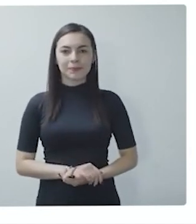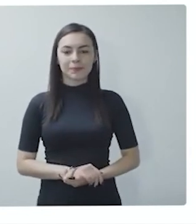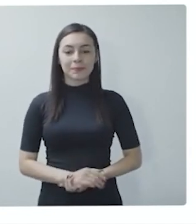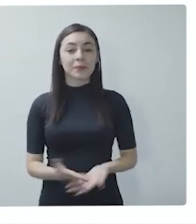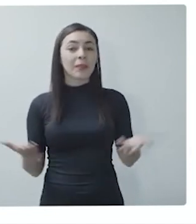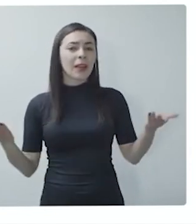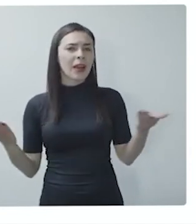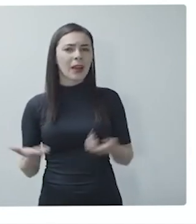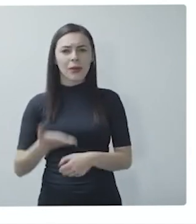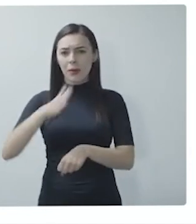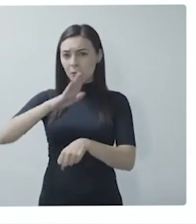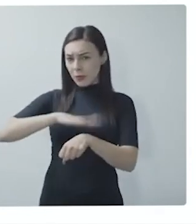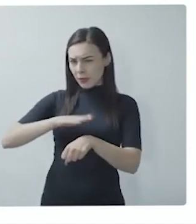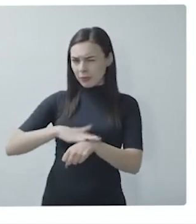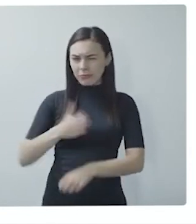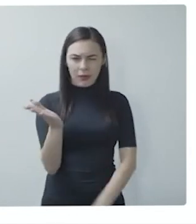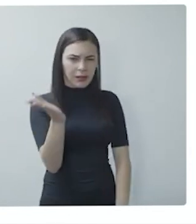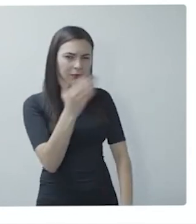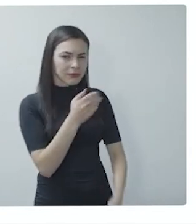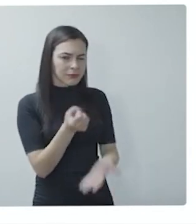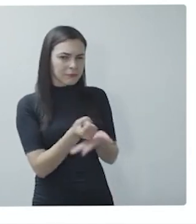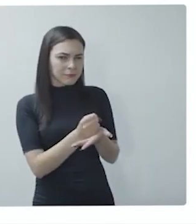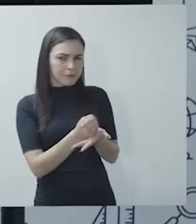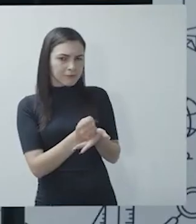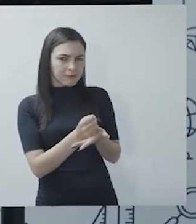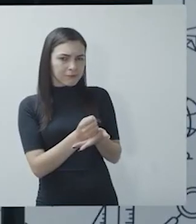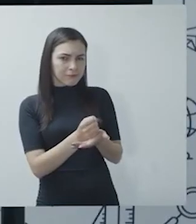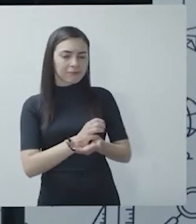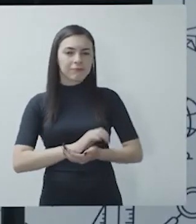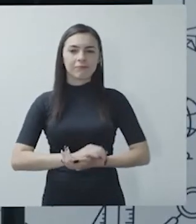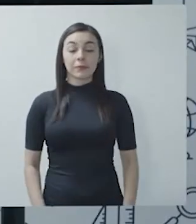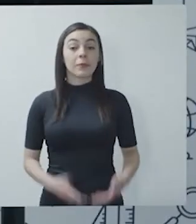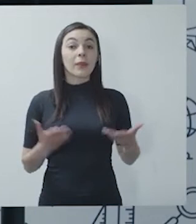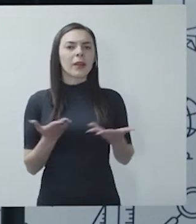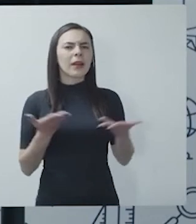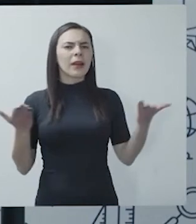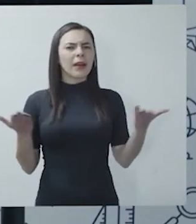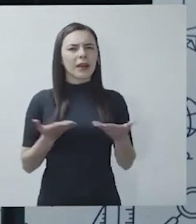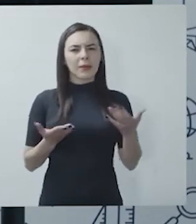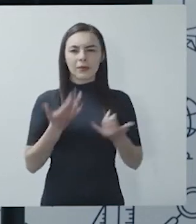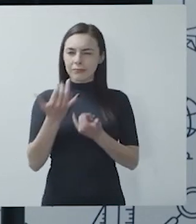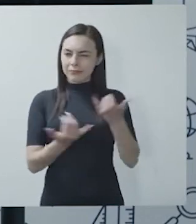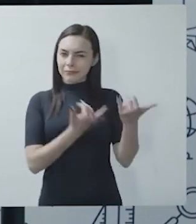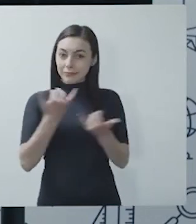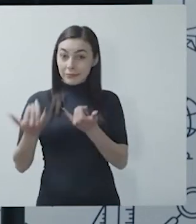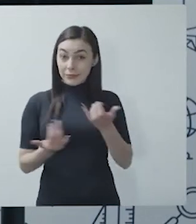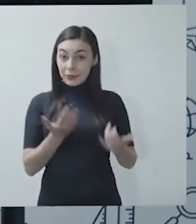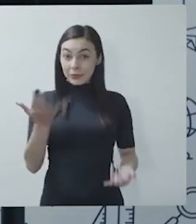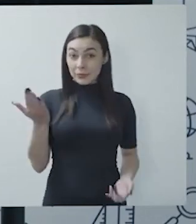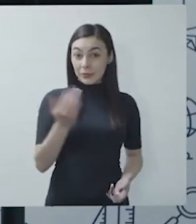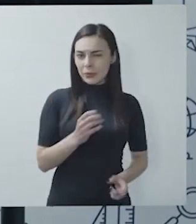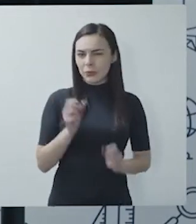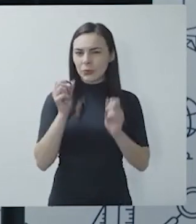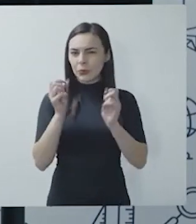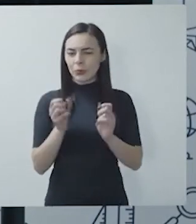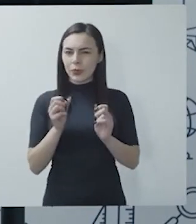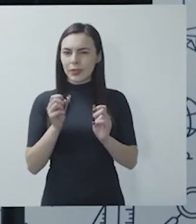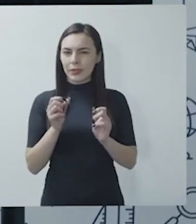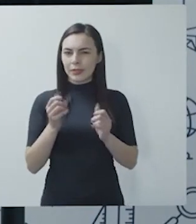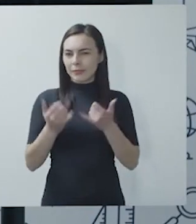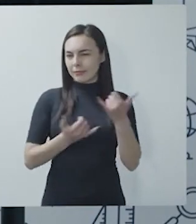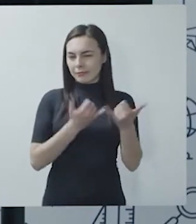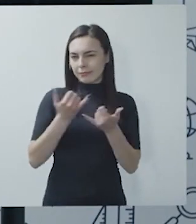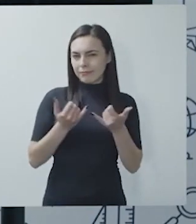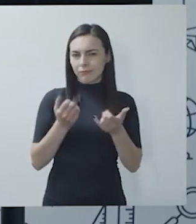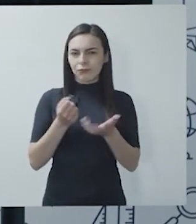Agora chegou o momento do vamos jogar. Então agora nós vamos brincar da brincadeira